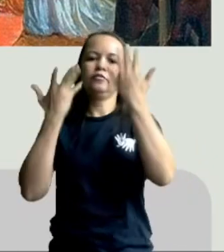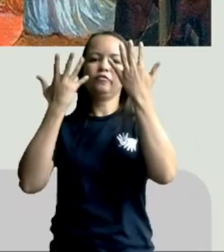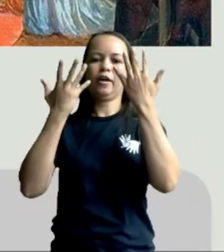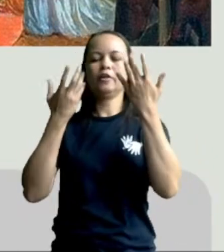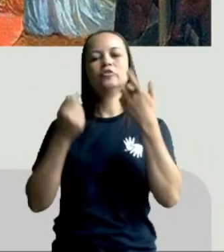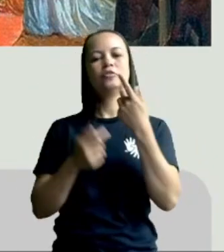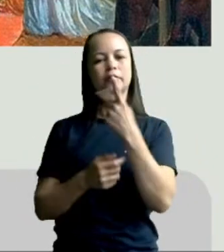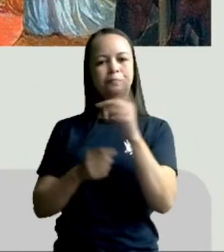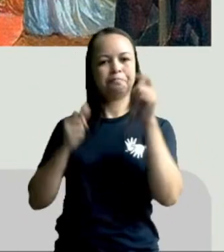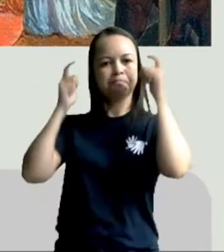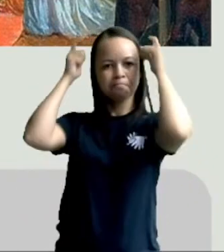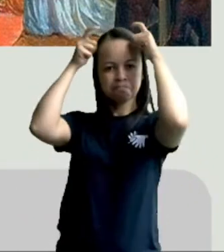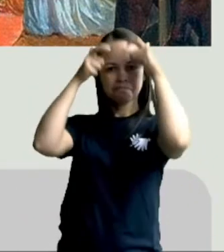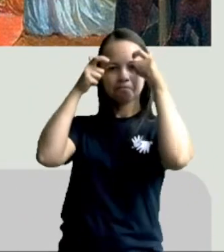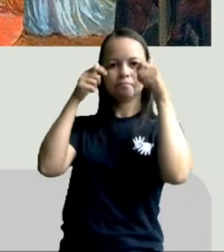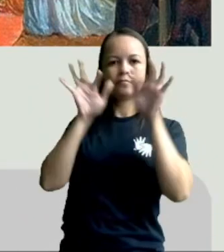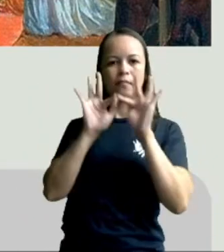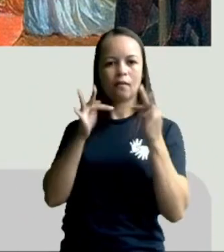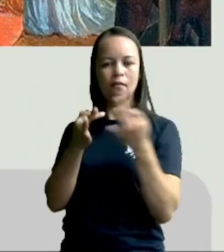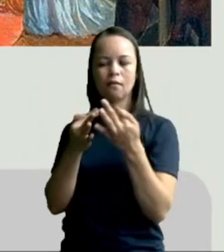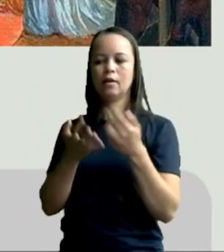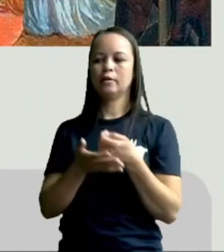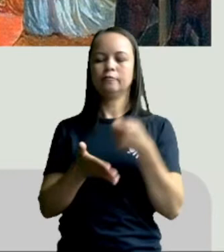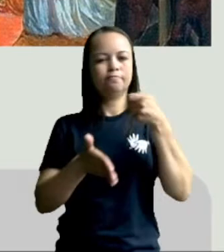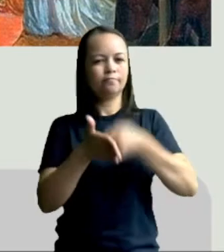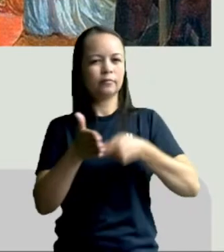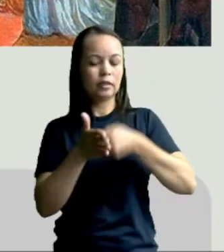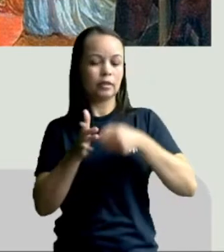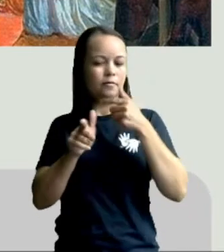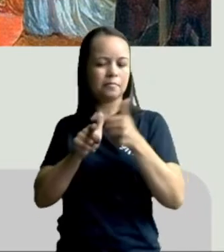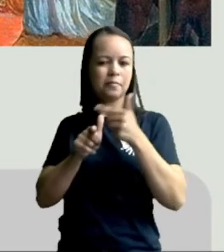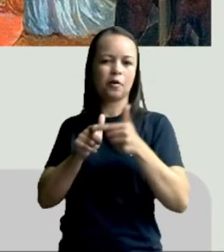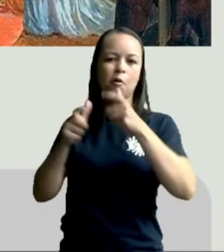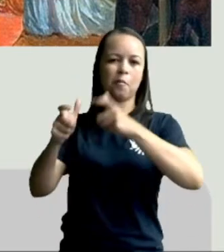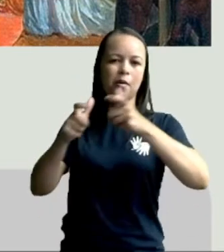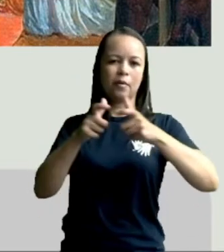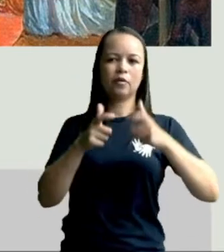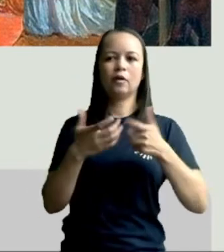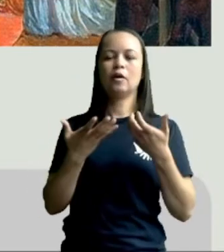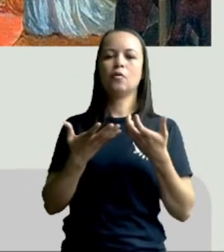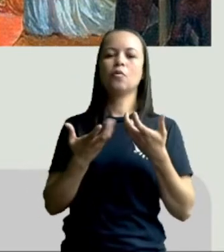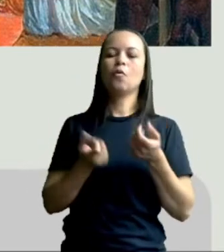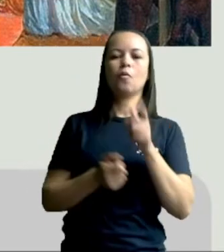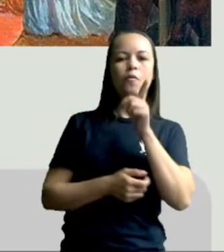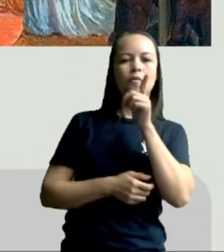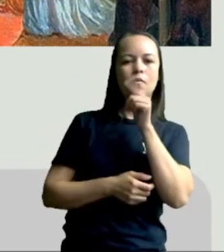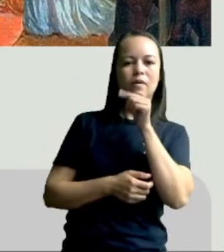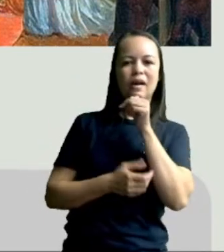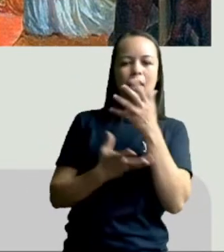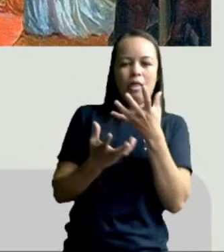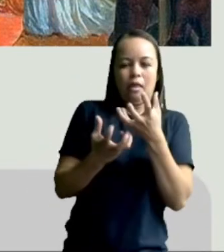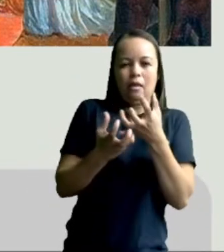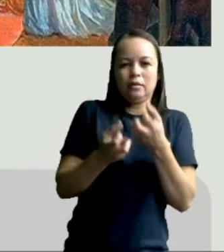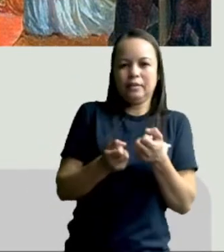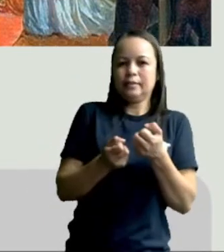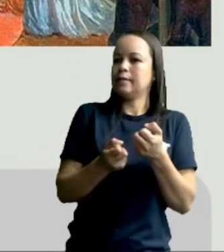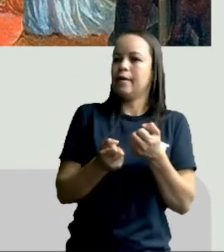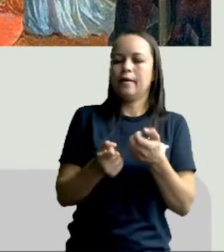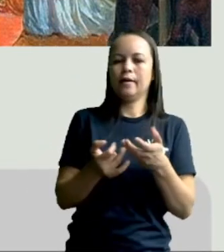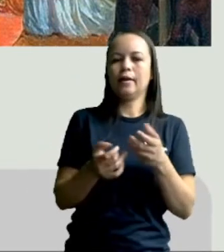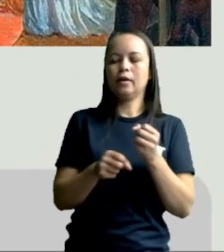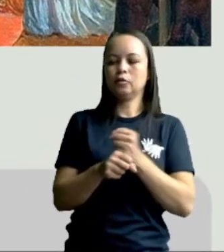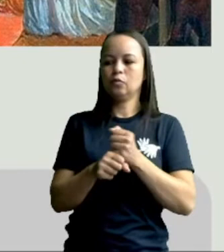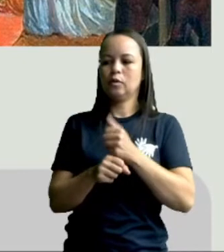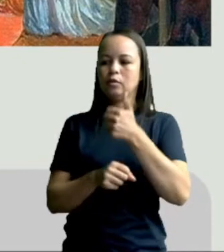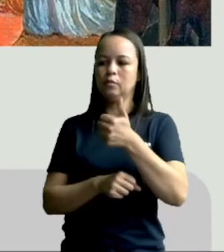que dificultava o enfrentamento de problemas locais, como a seca ocorrida em 1816, e